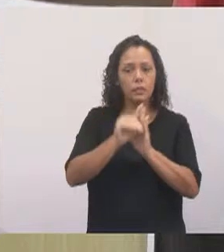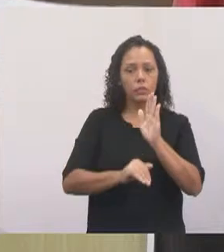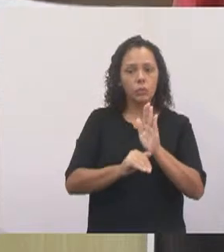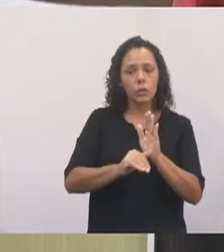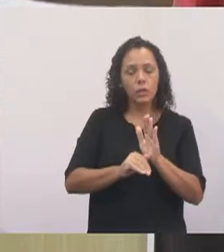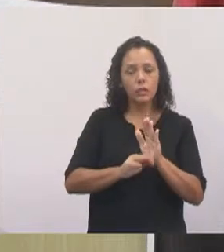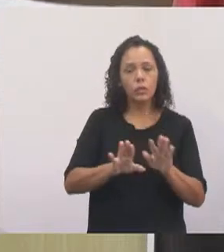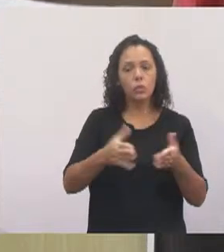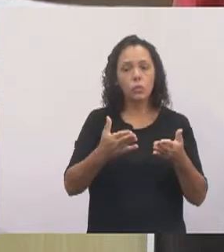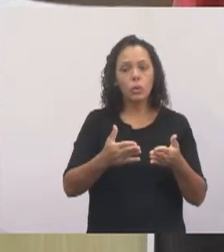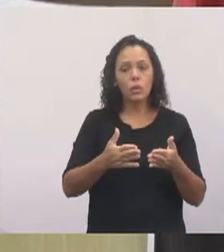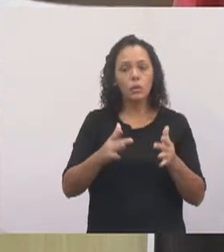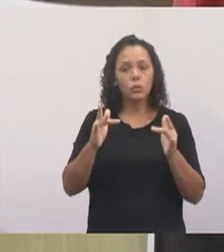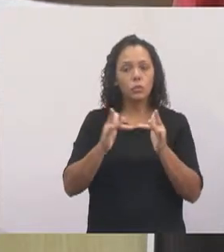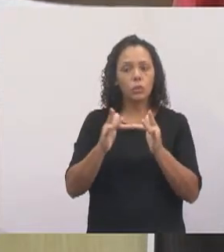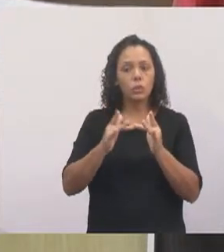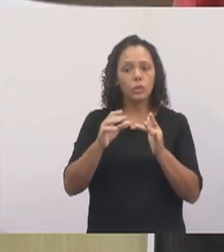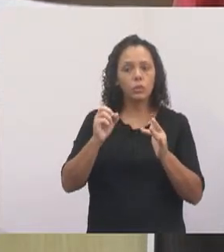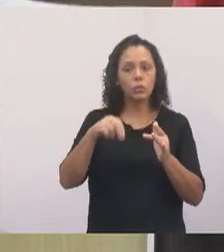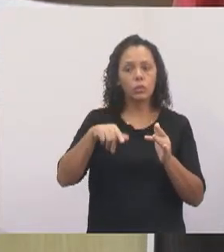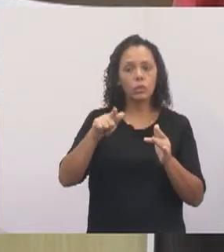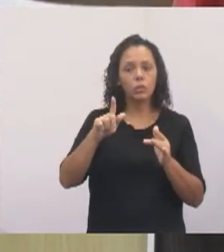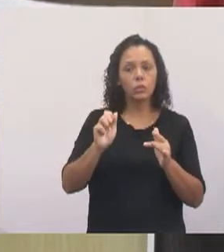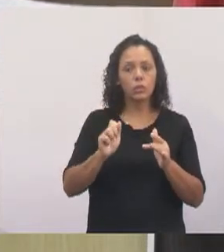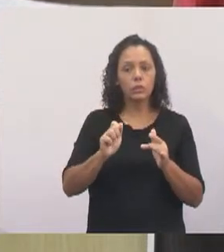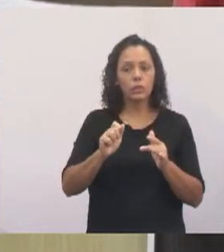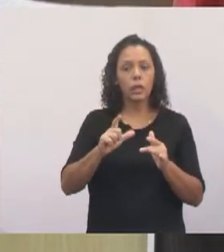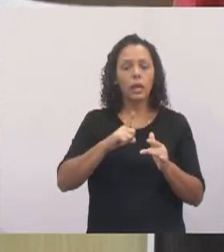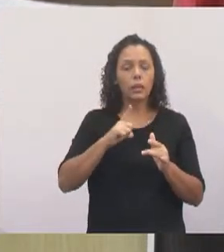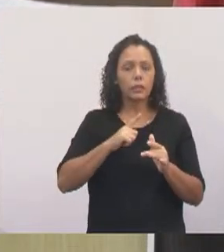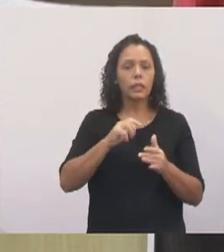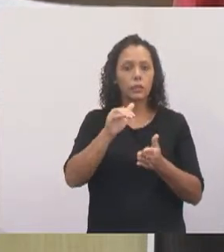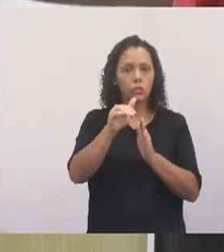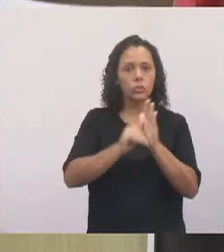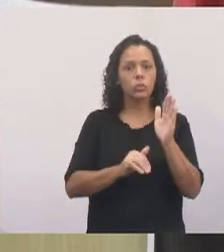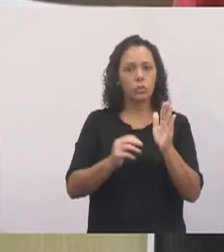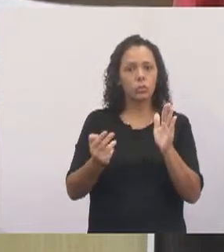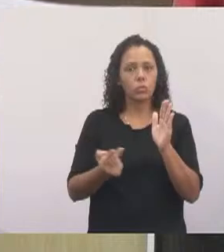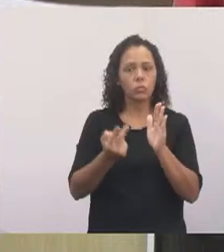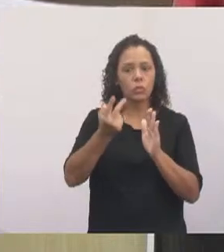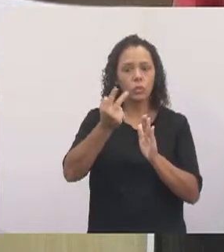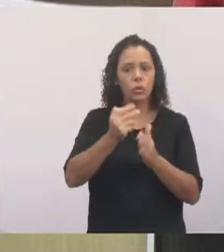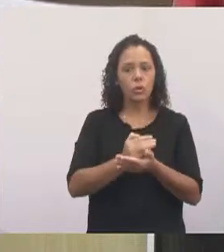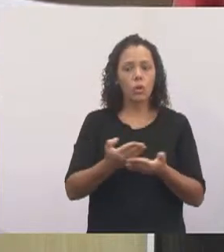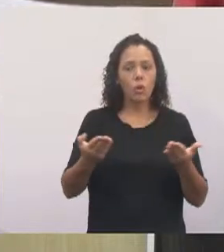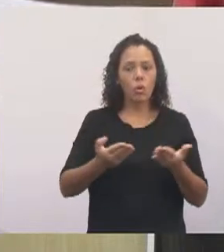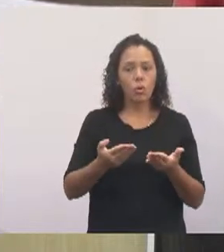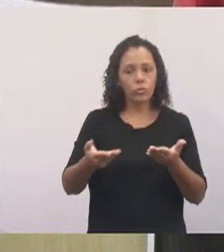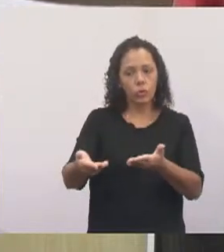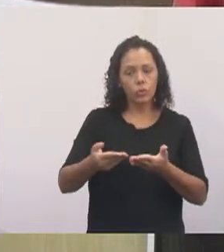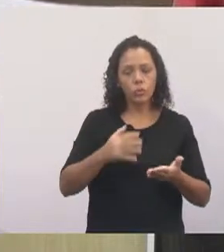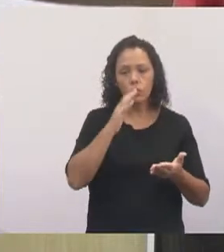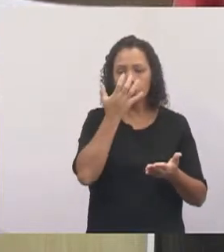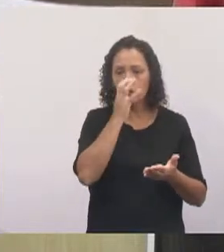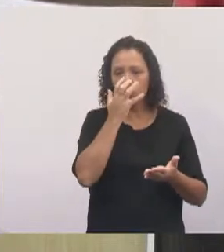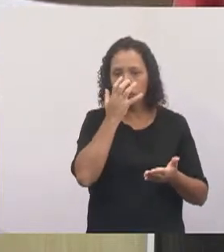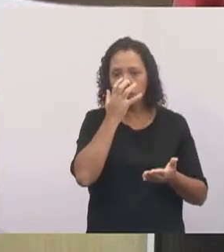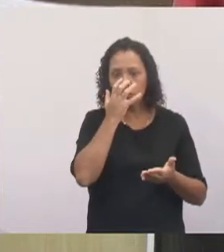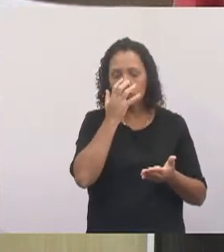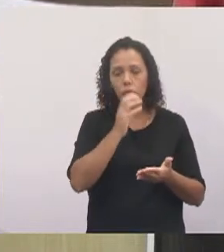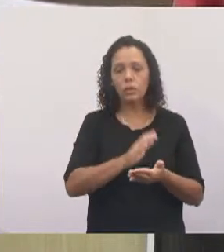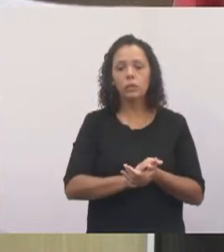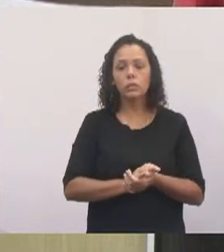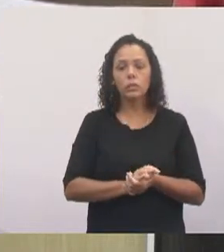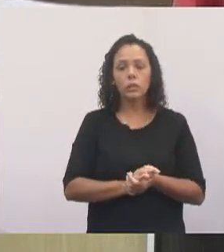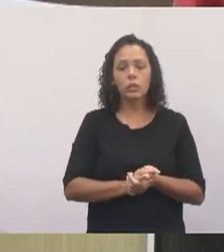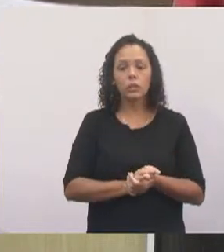entra em contato com as ONGs dão uma porcentagem de desconto para as pessoas. Tanto que hoje, não sei se vocês viram entrar com uma cachorrinha aqui. Então, através da ONG Patas